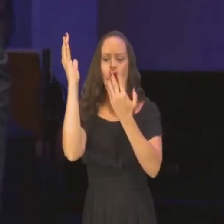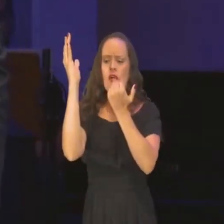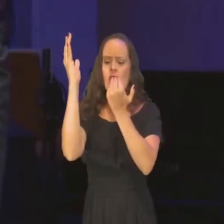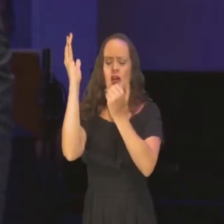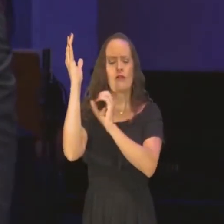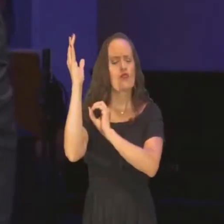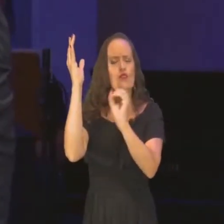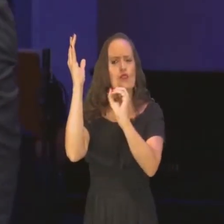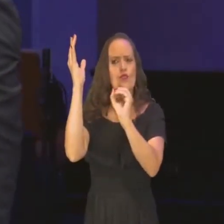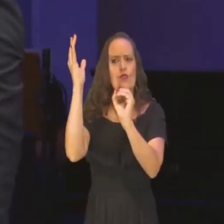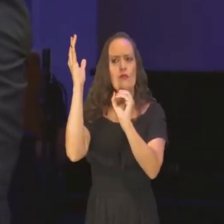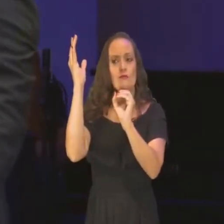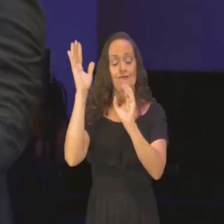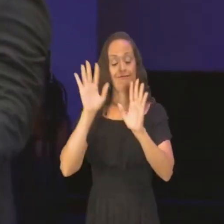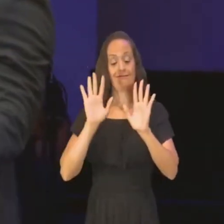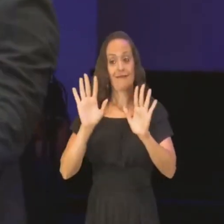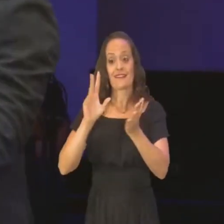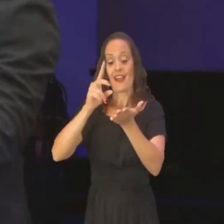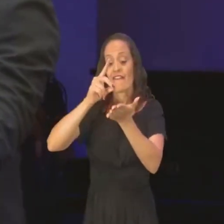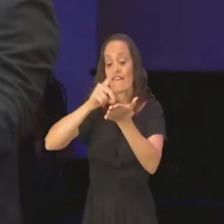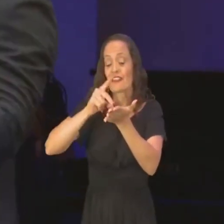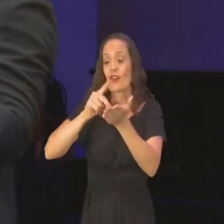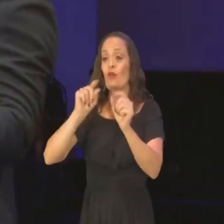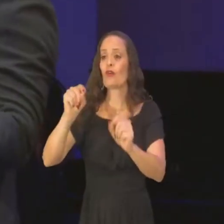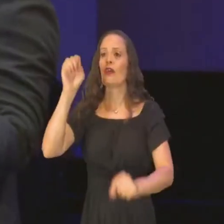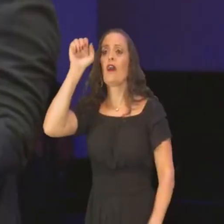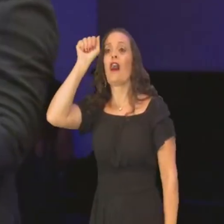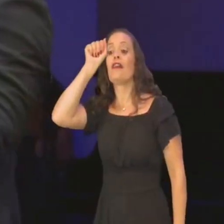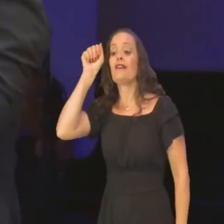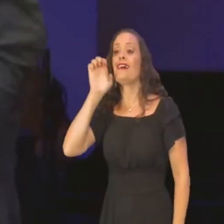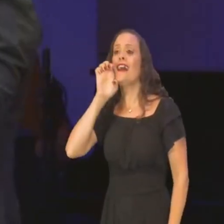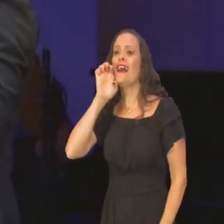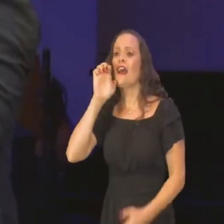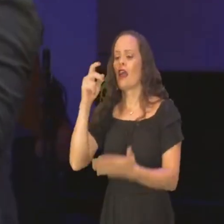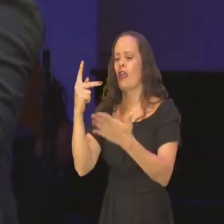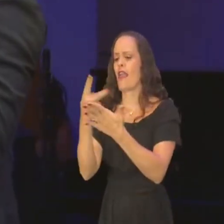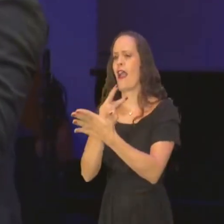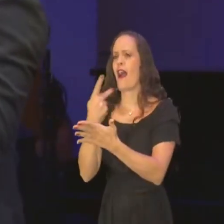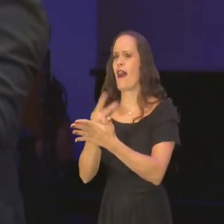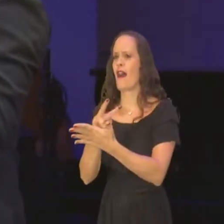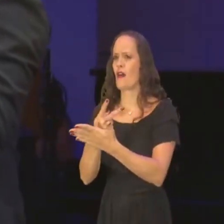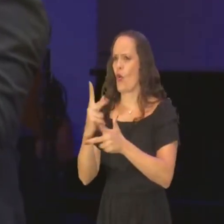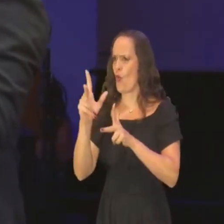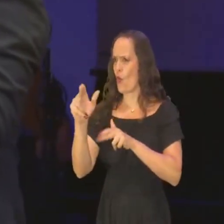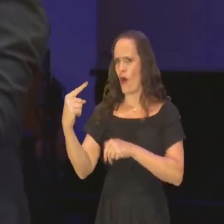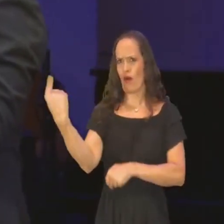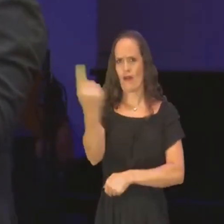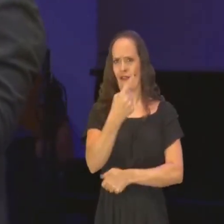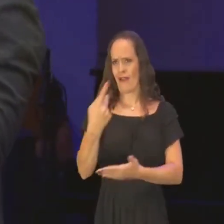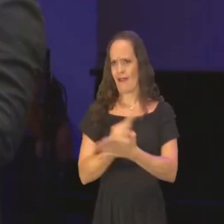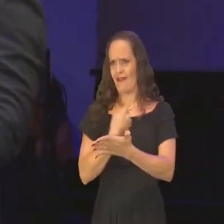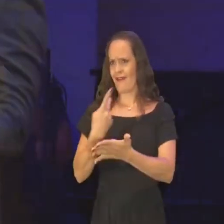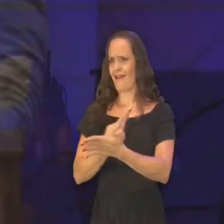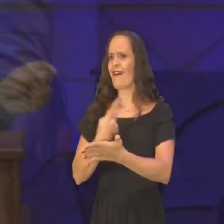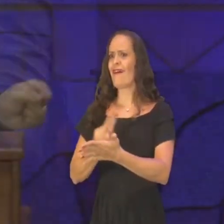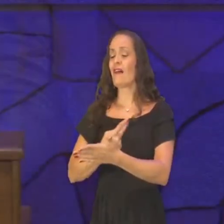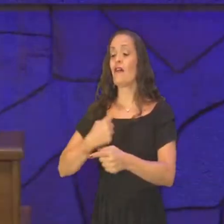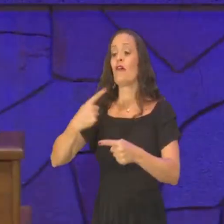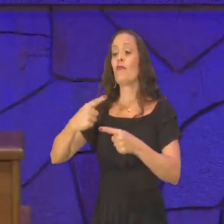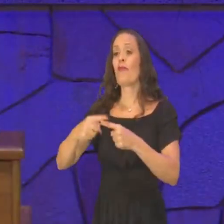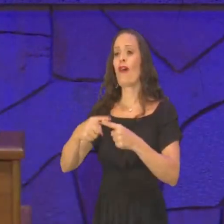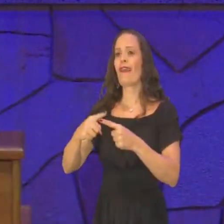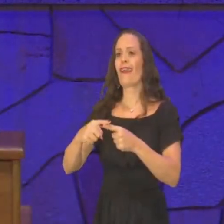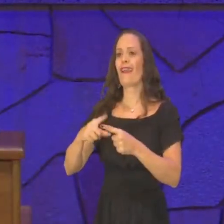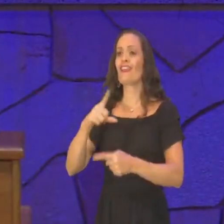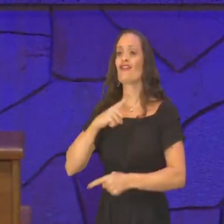fruto. Mas na verdade, Adão e Eva cometeram o erro que nós cometemos, porque eles foram